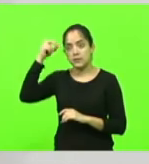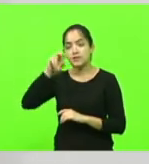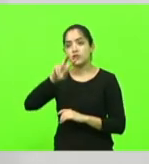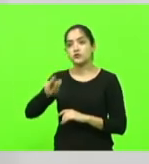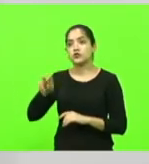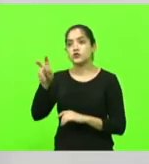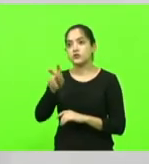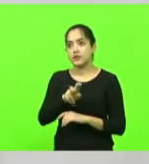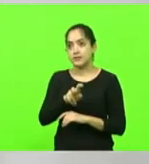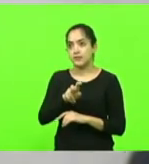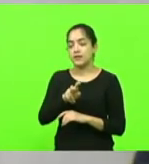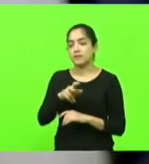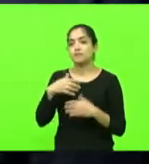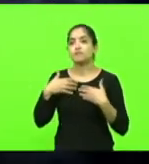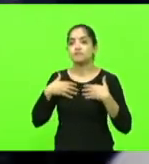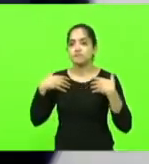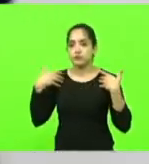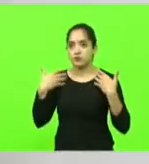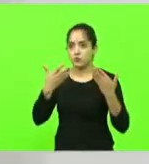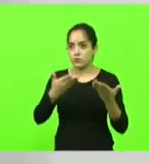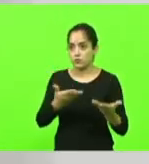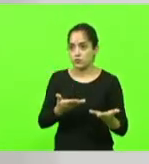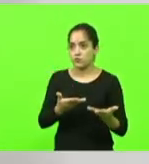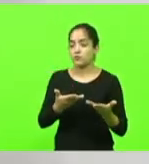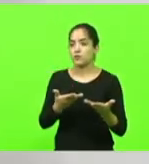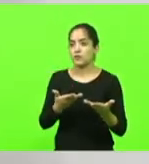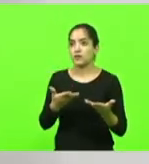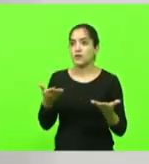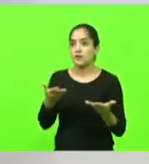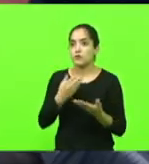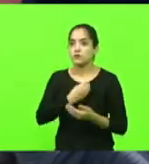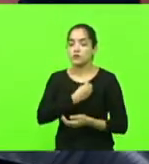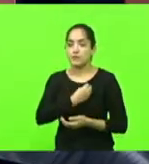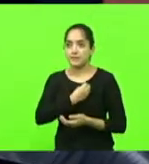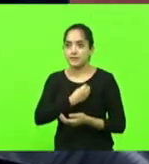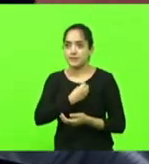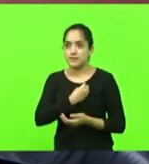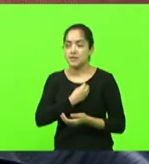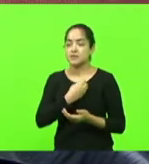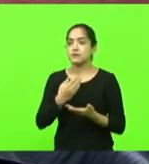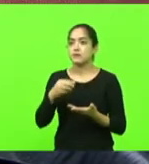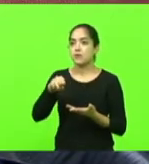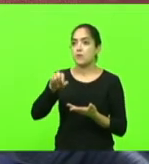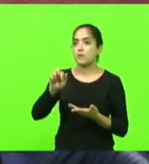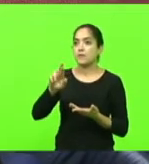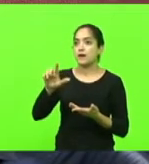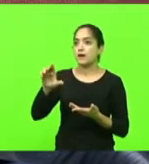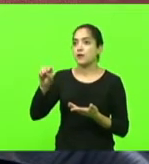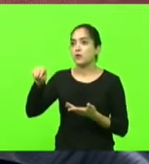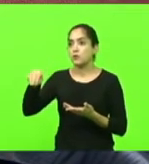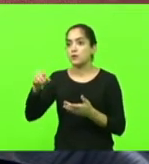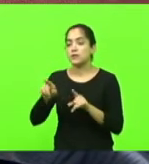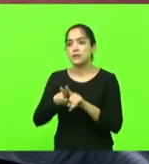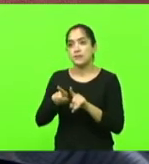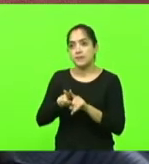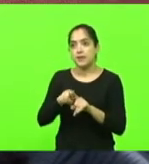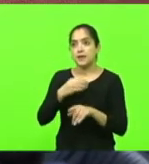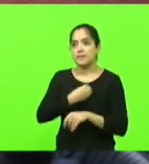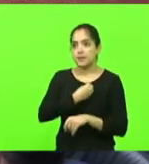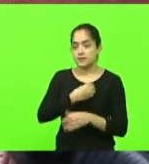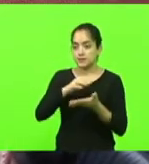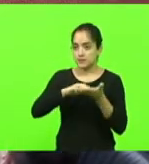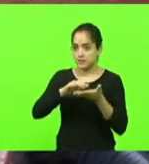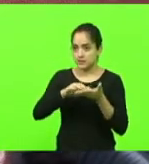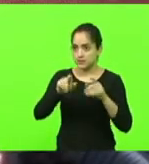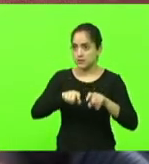que muito nos orgulha com sua presença nesta data, o Marlon também, que está aqui. Registrar também a presença do secretário da